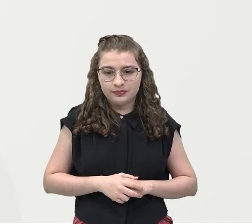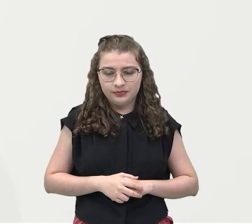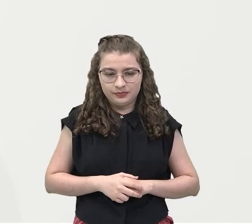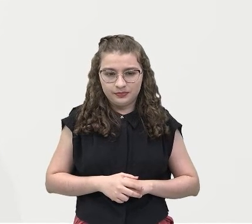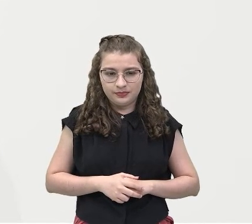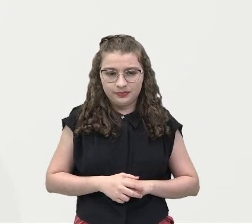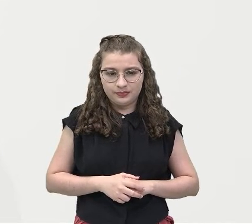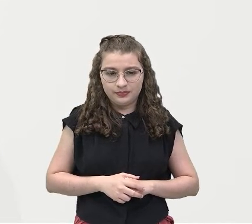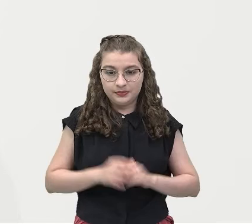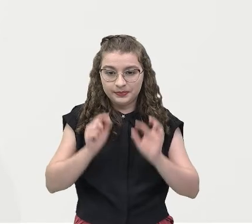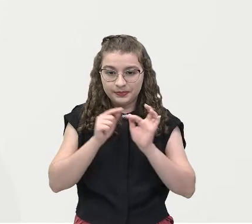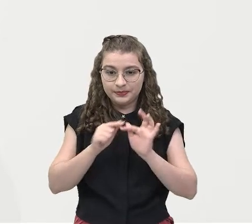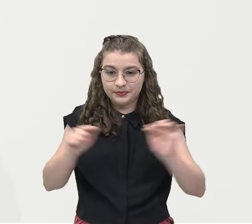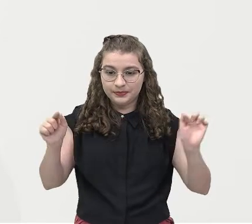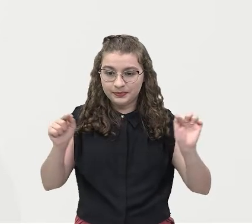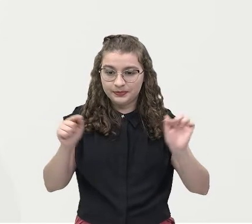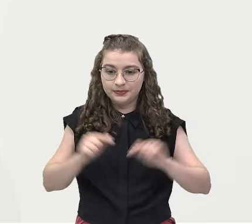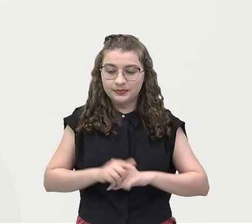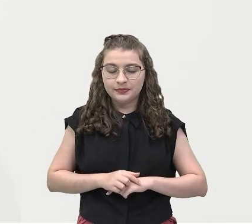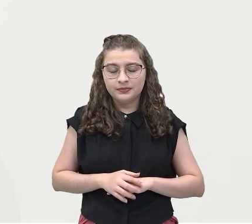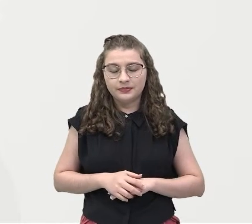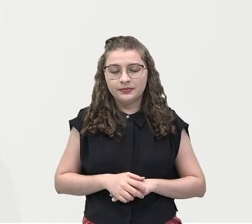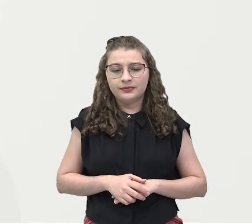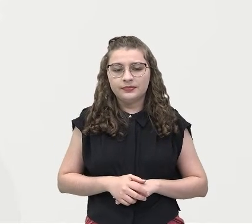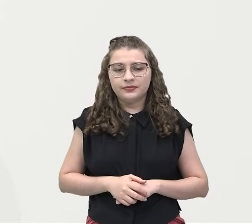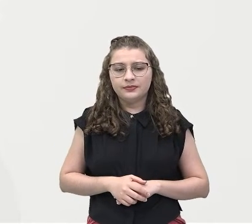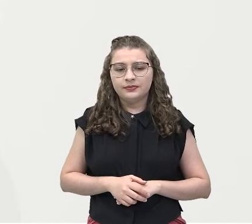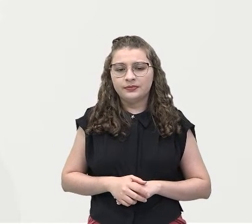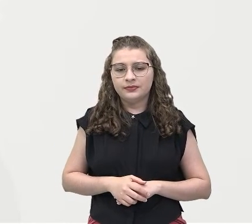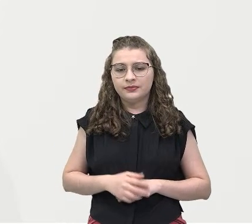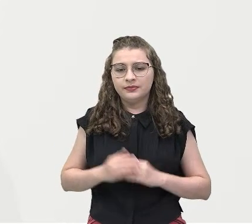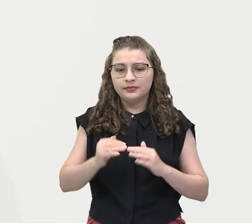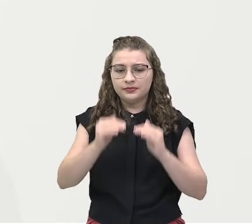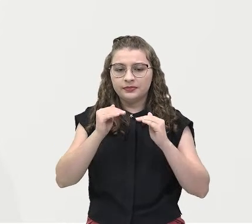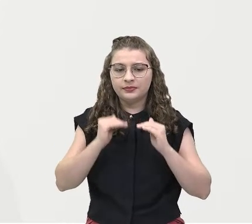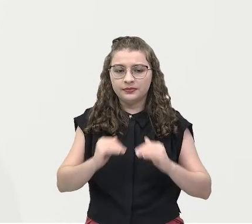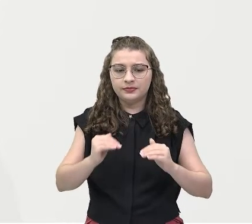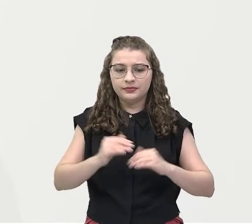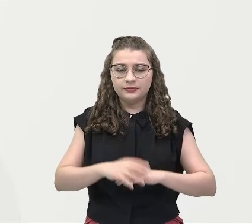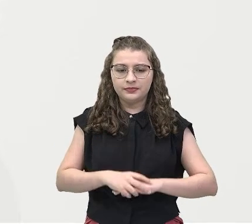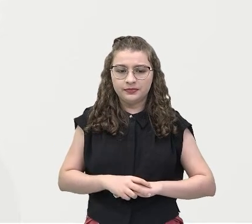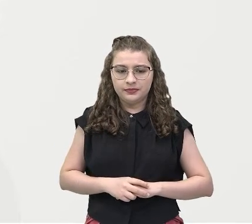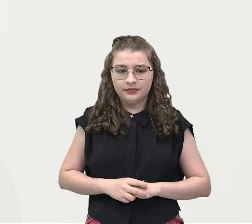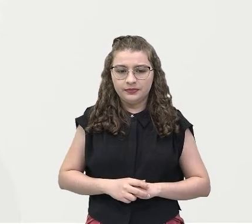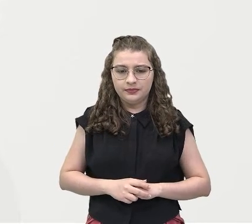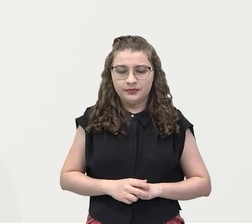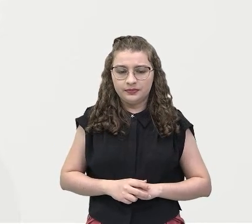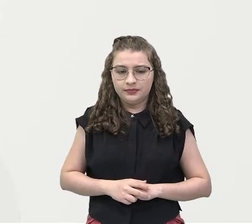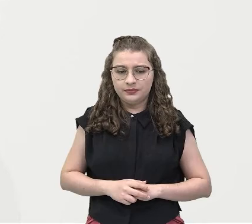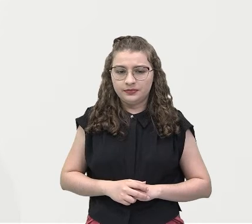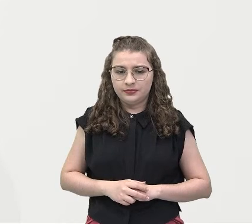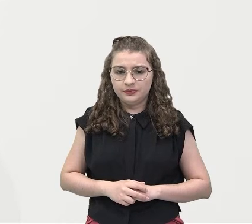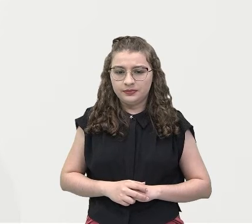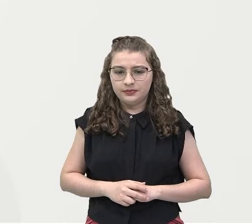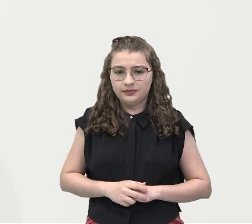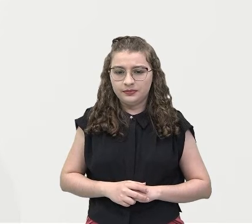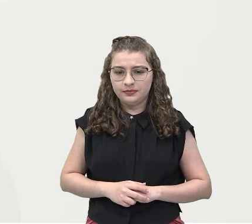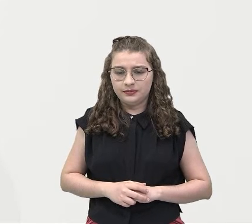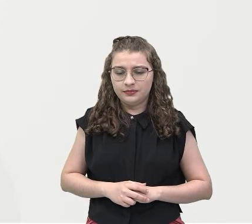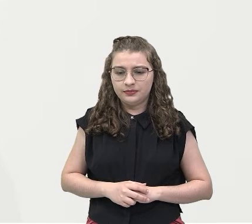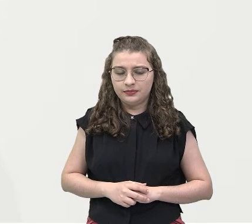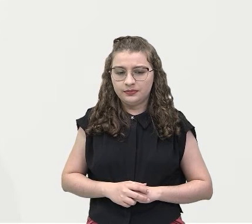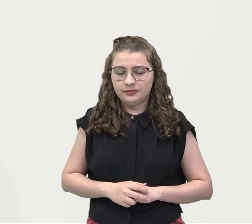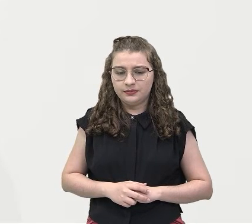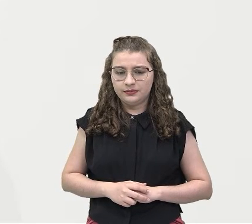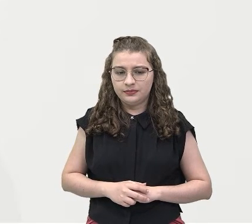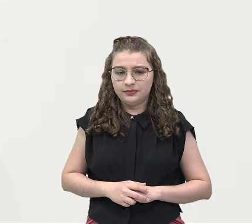Artificial Intelligence. Ok? E aí ele continua na sequência. Here's the list of the top 12 Artificial